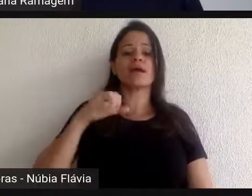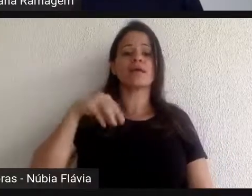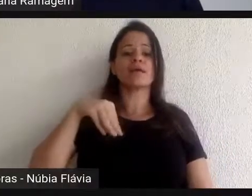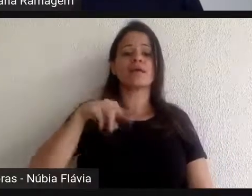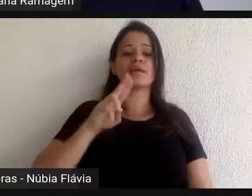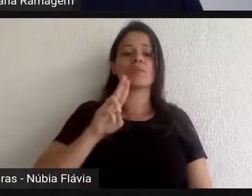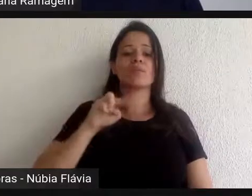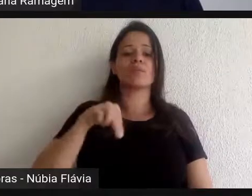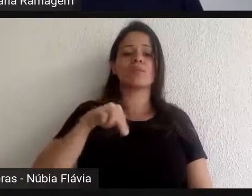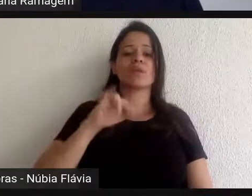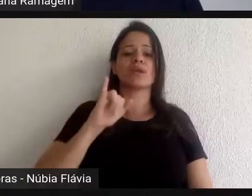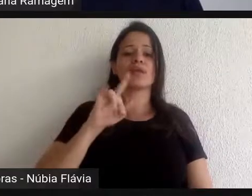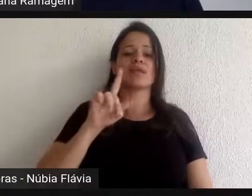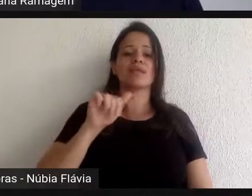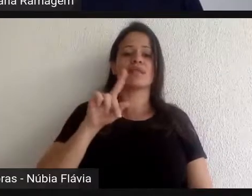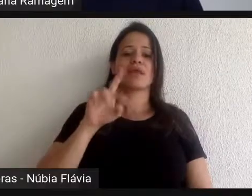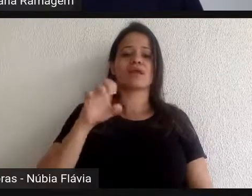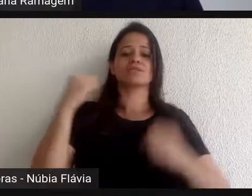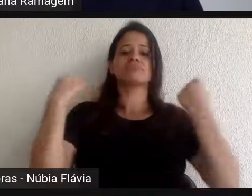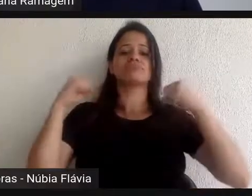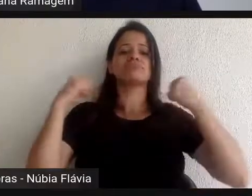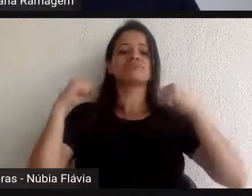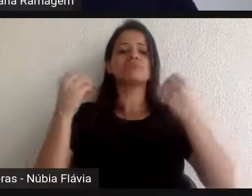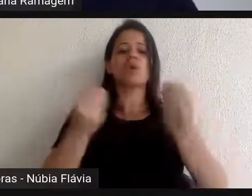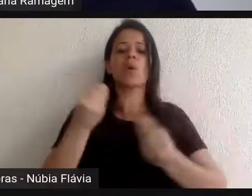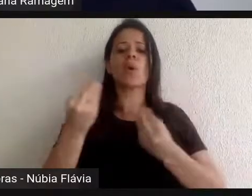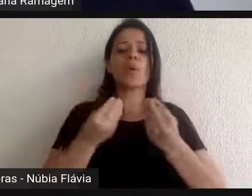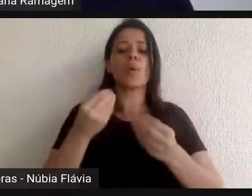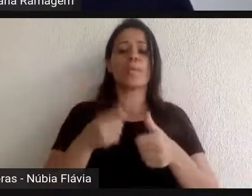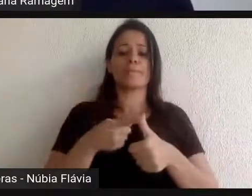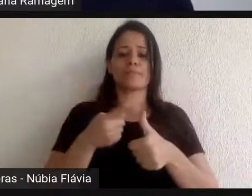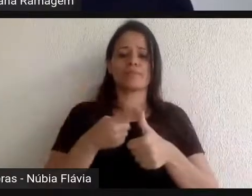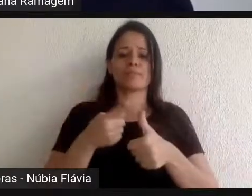aumentar a sua imunidade com atividade física?